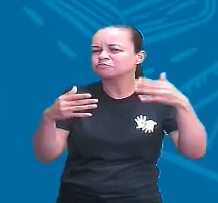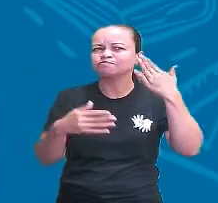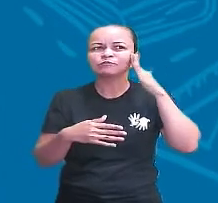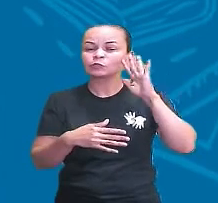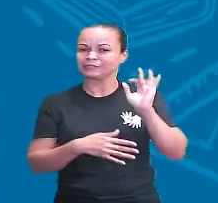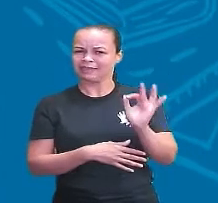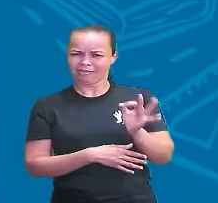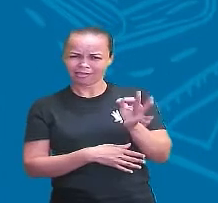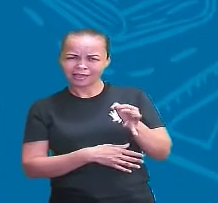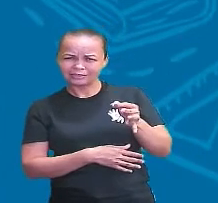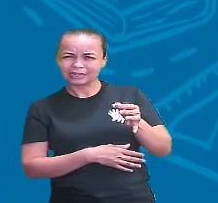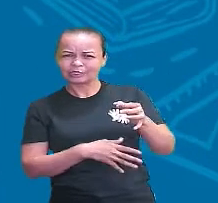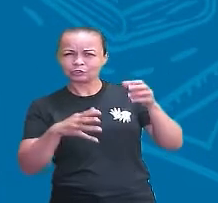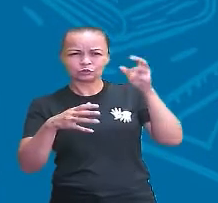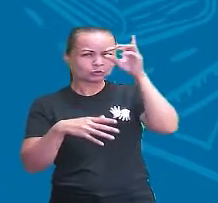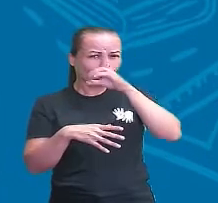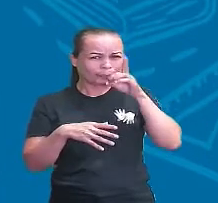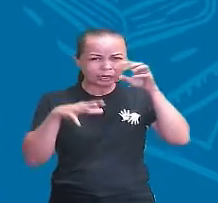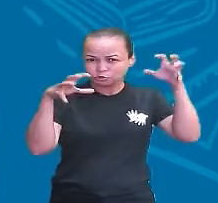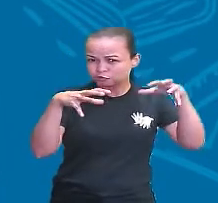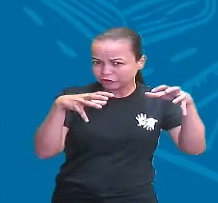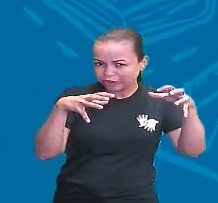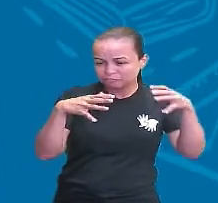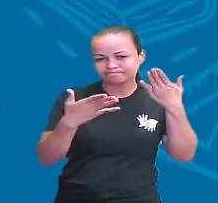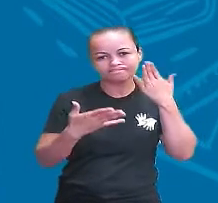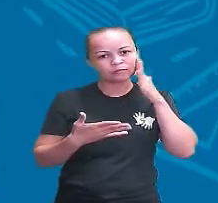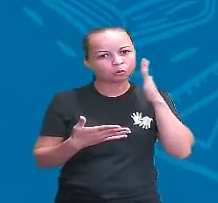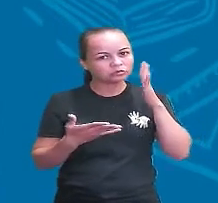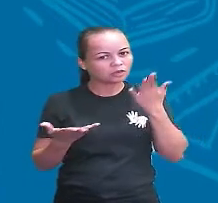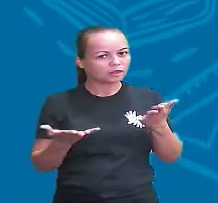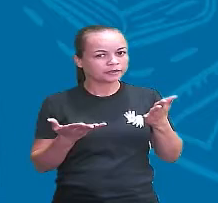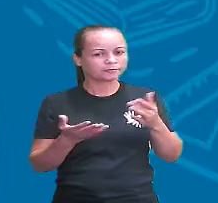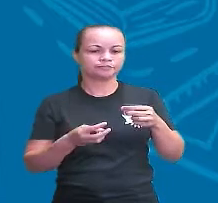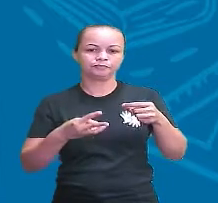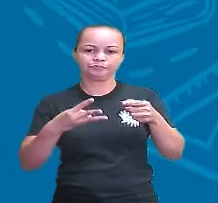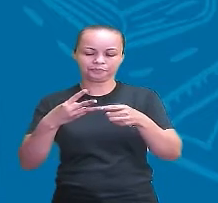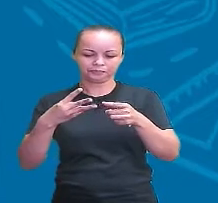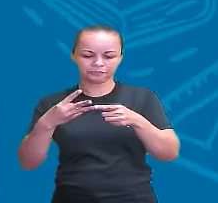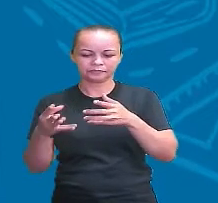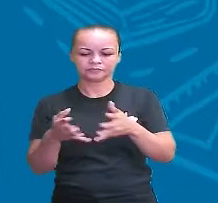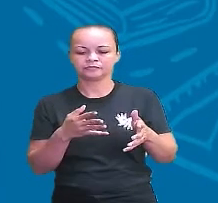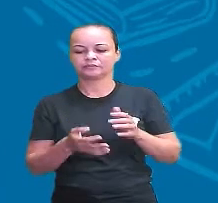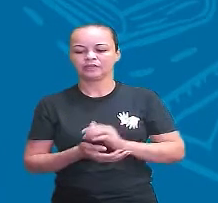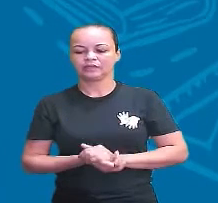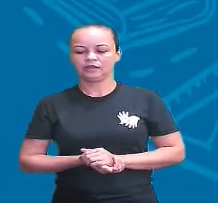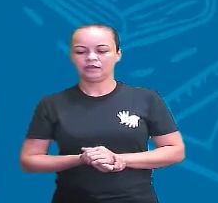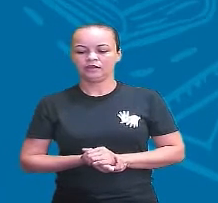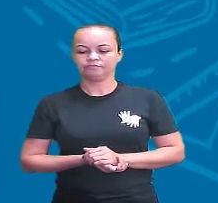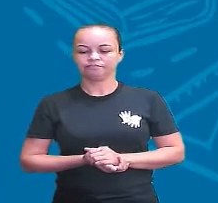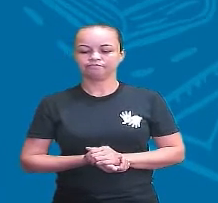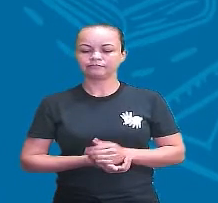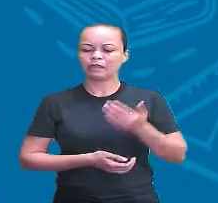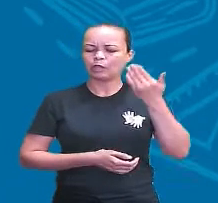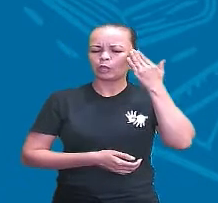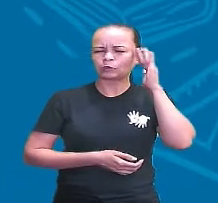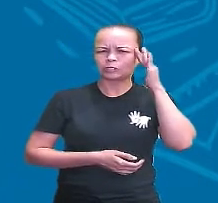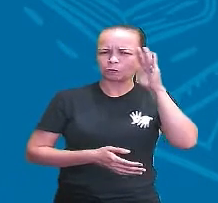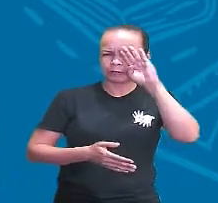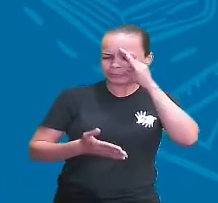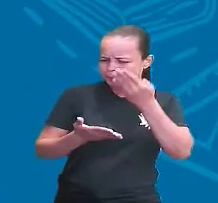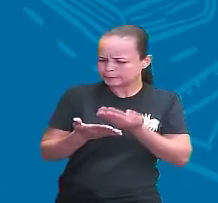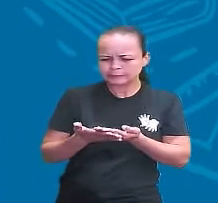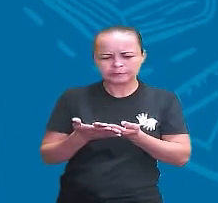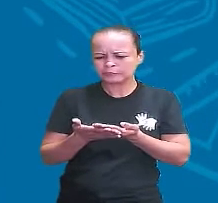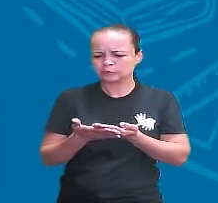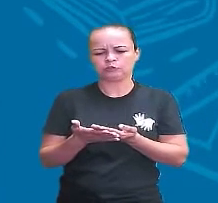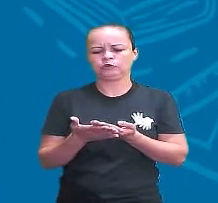temos certeza. E vê o terceiro exemplo. I don't believe he will win the